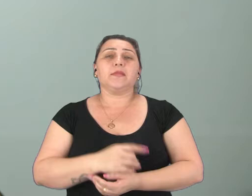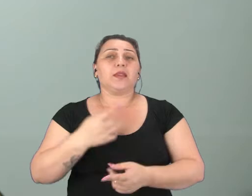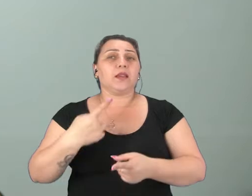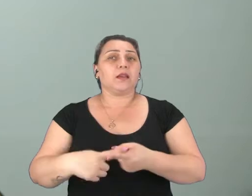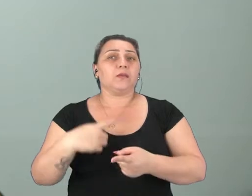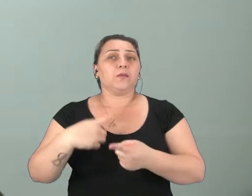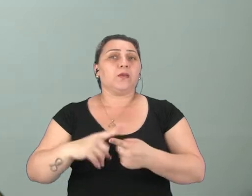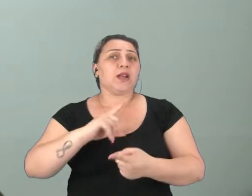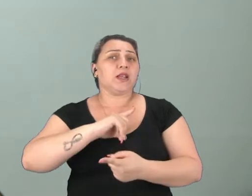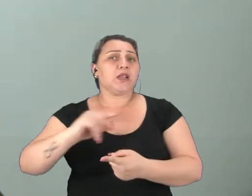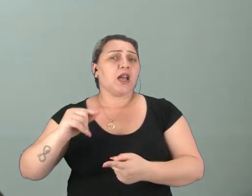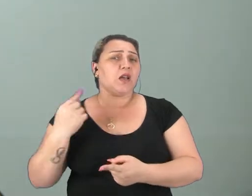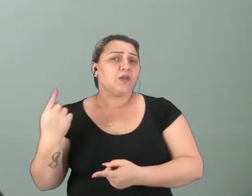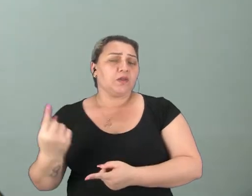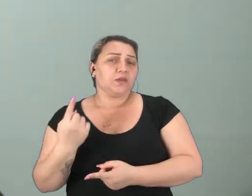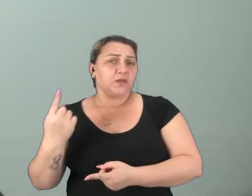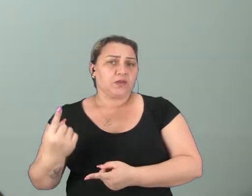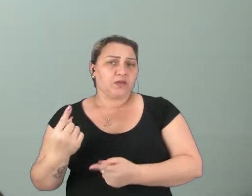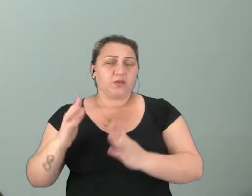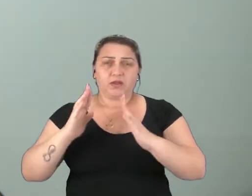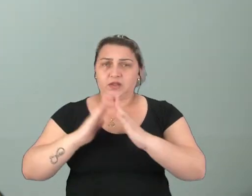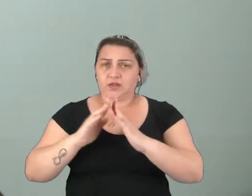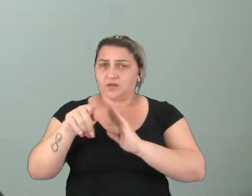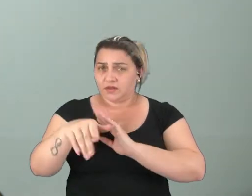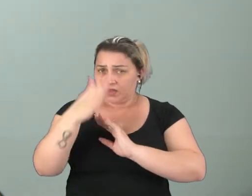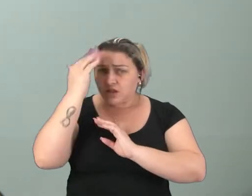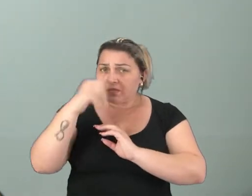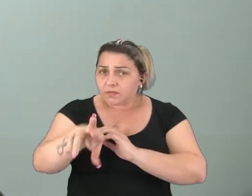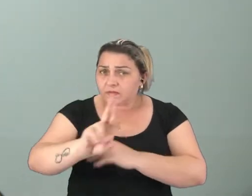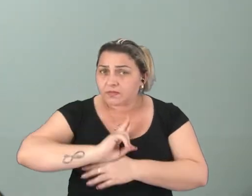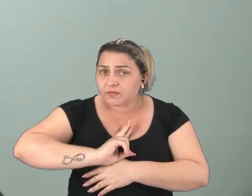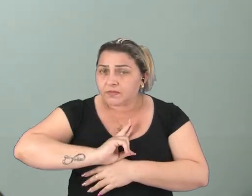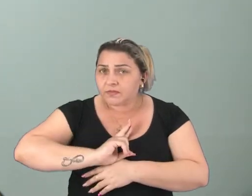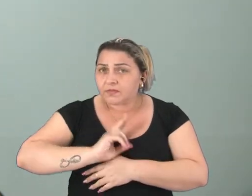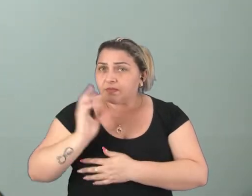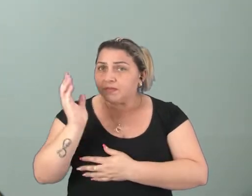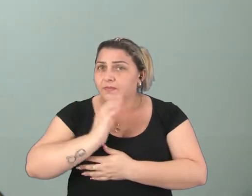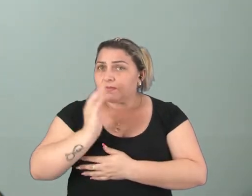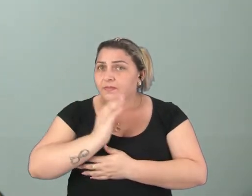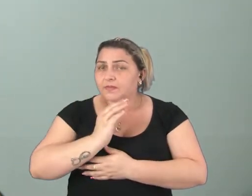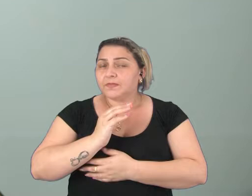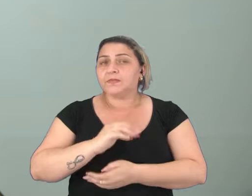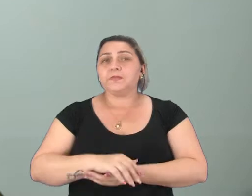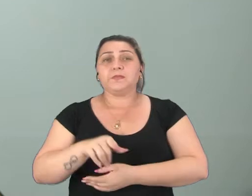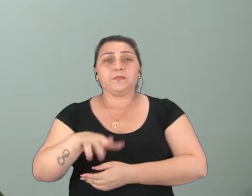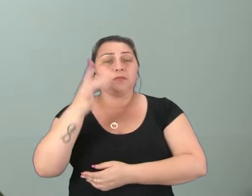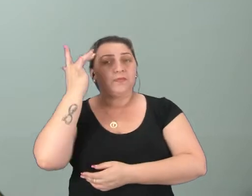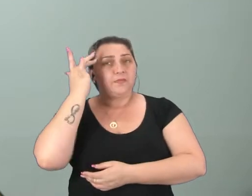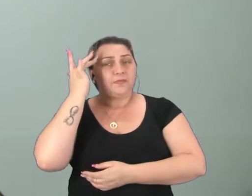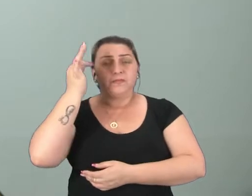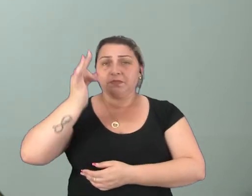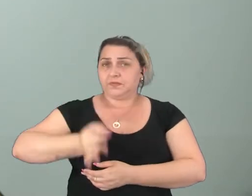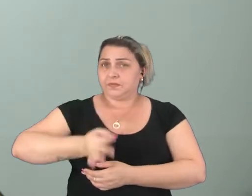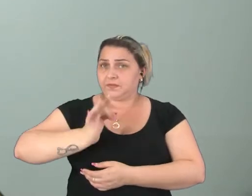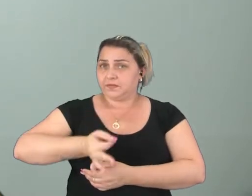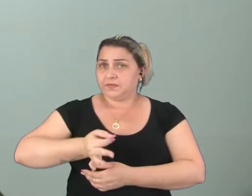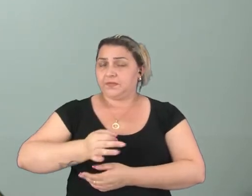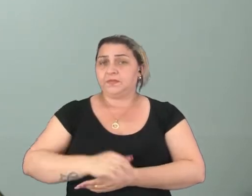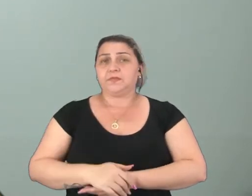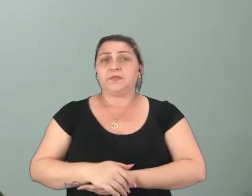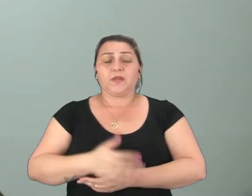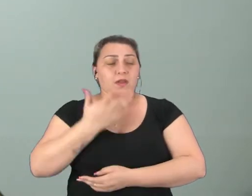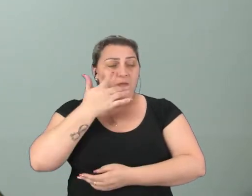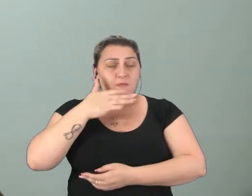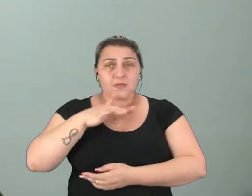por que ele saiu sozinho da toca? Você saberia me dizer? Rapidinho. Você acha certo